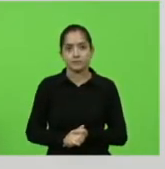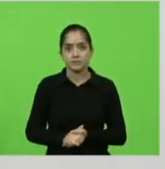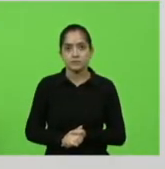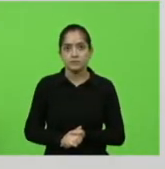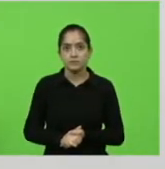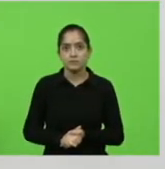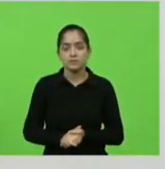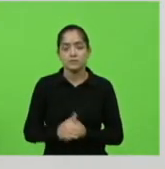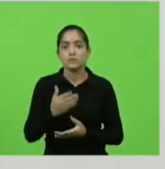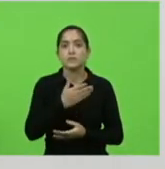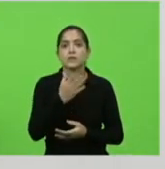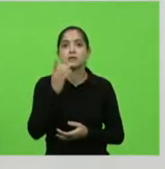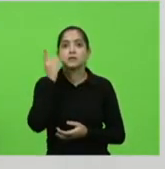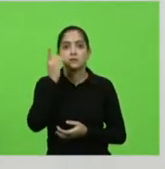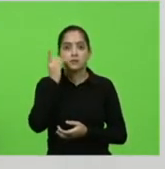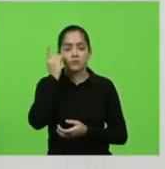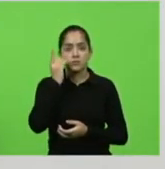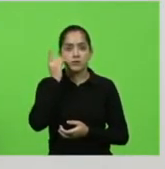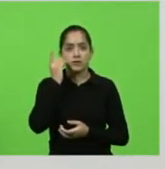Senhores deputados,